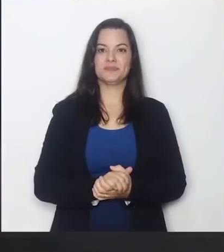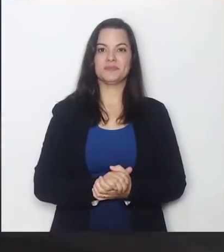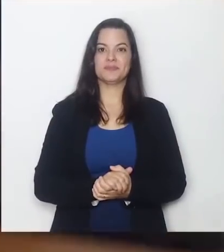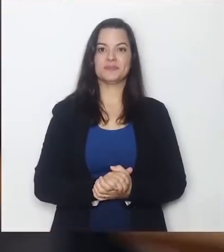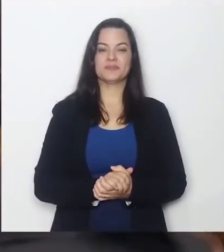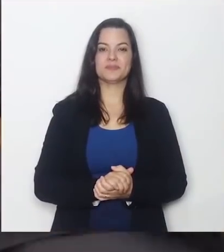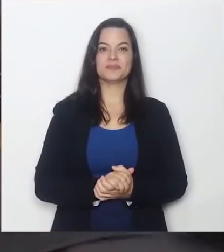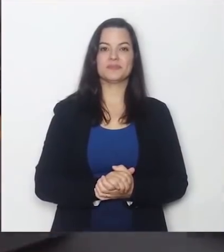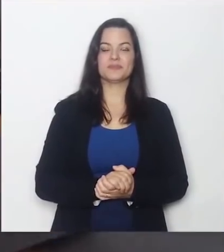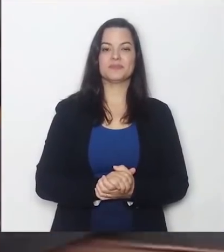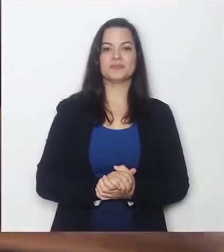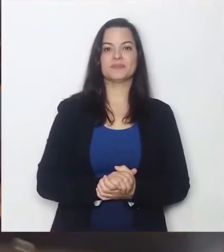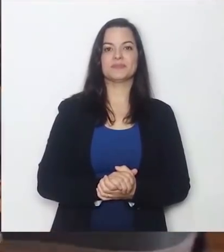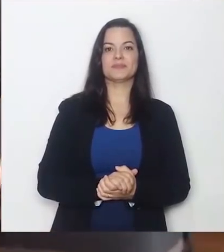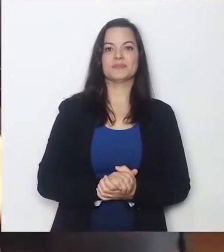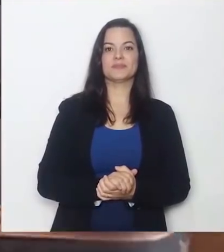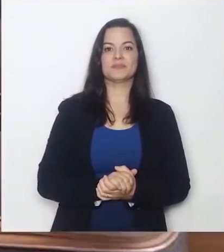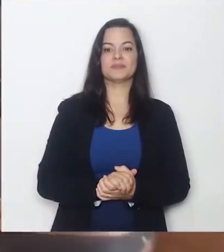Beleza. Bom.